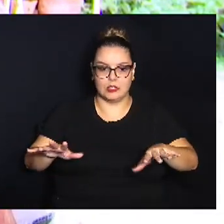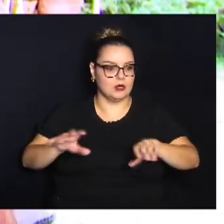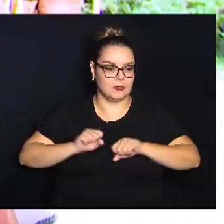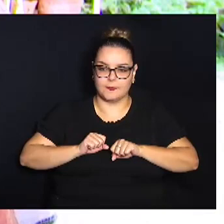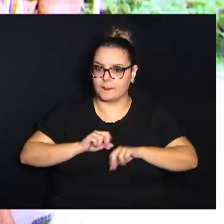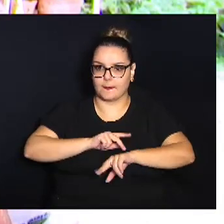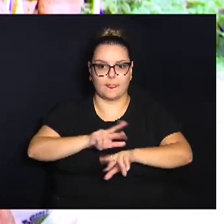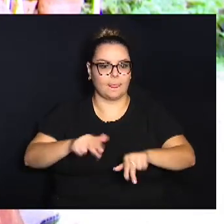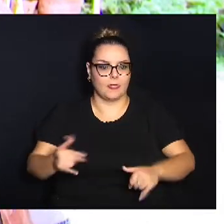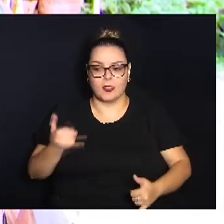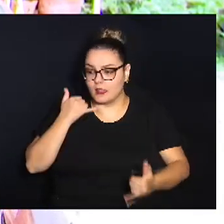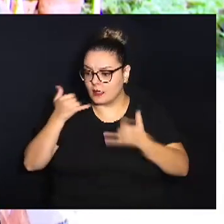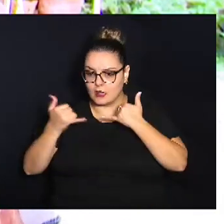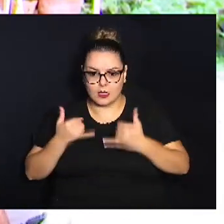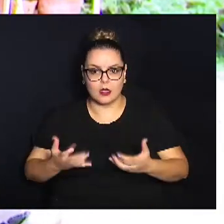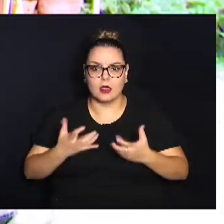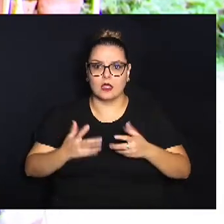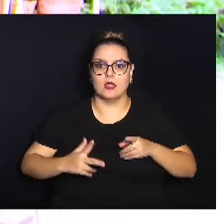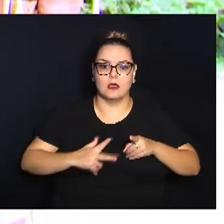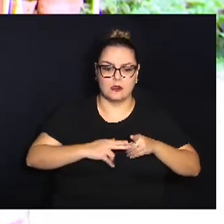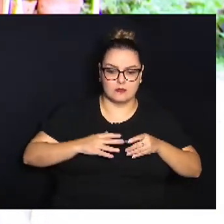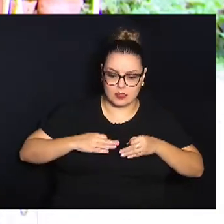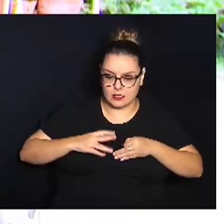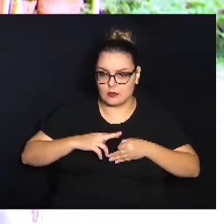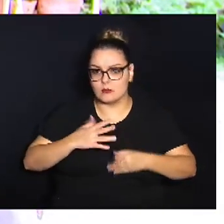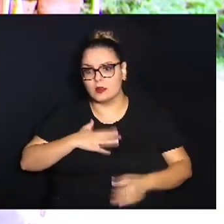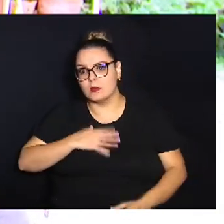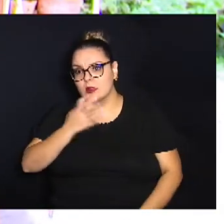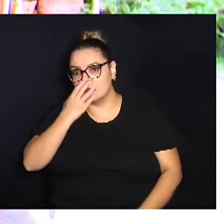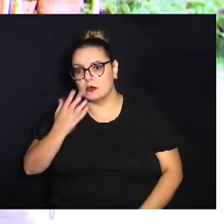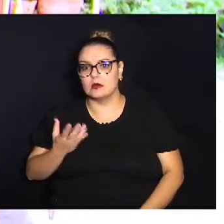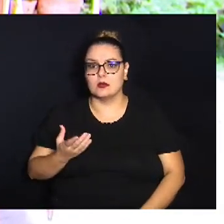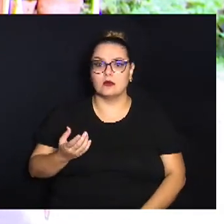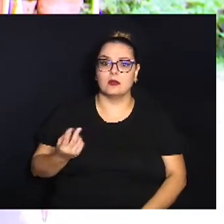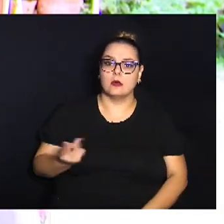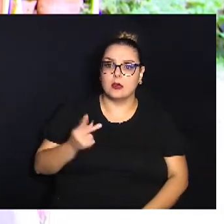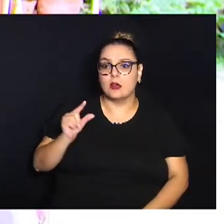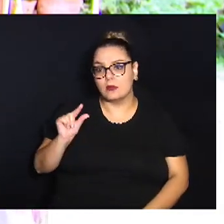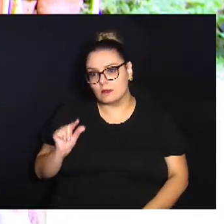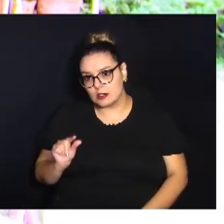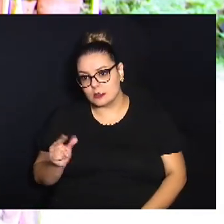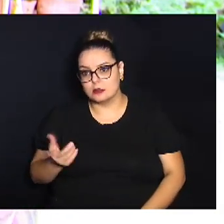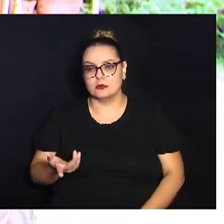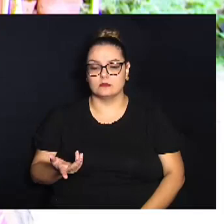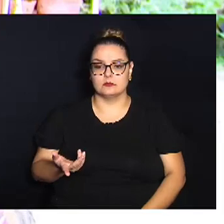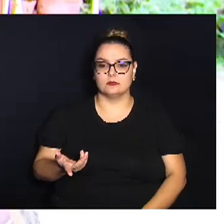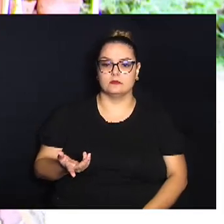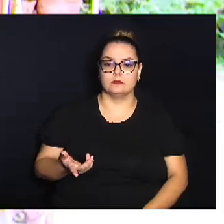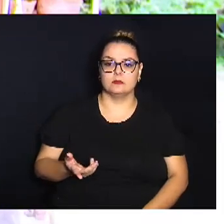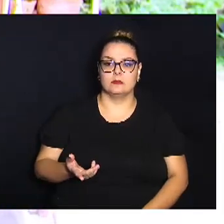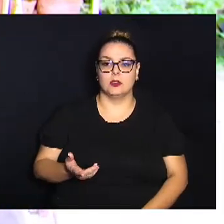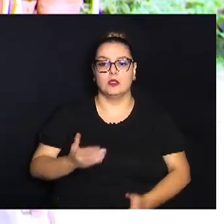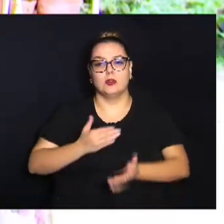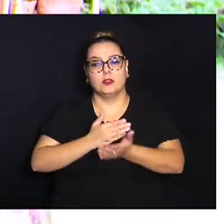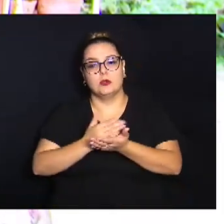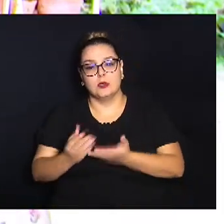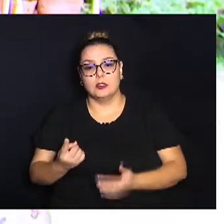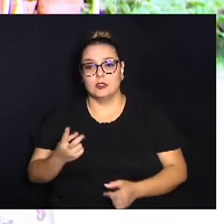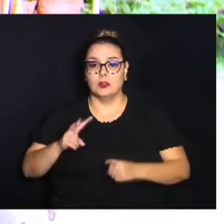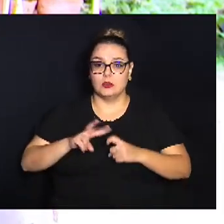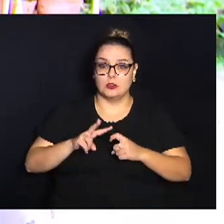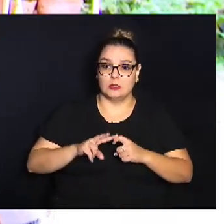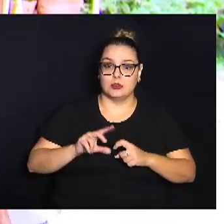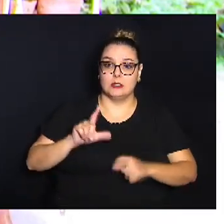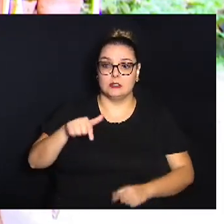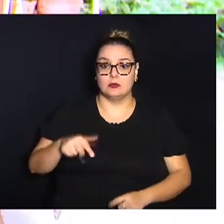nos ligavam, olha, eu quero castrar meu cachorro, a gente cobrava um valor mínimo, e no começo era uma veterinária, depois